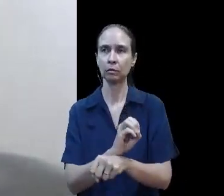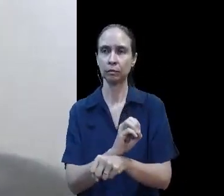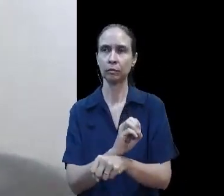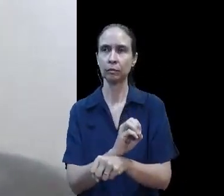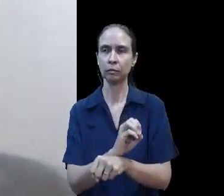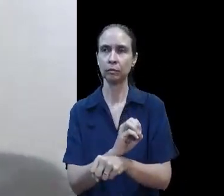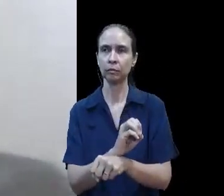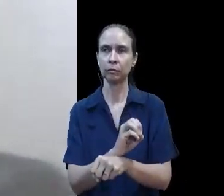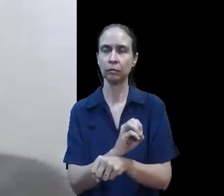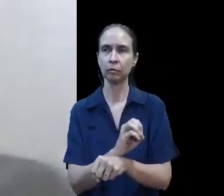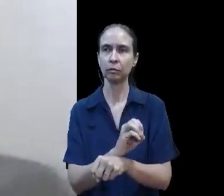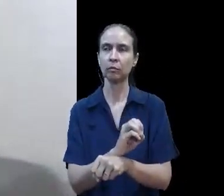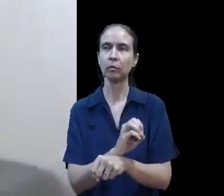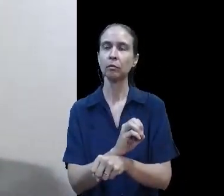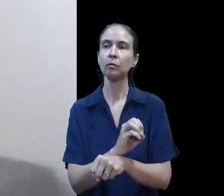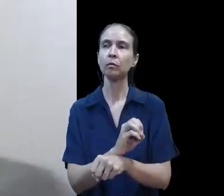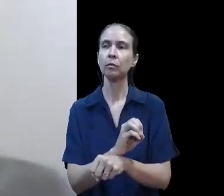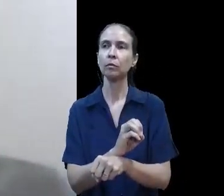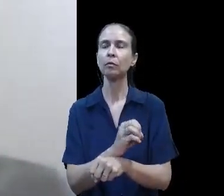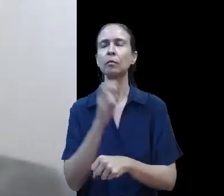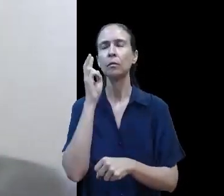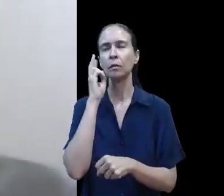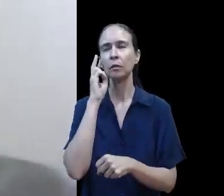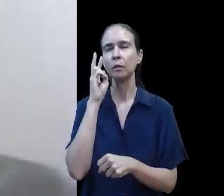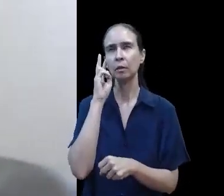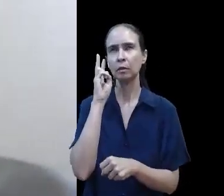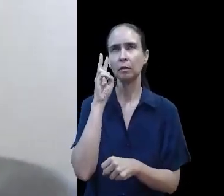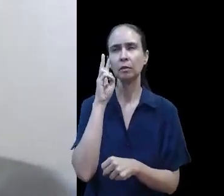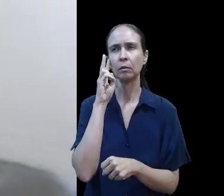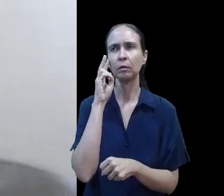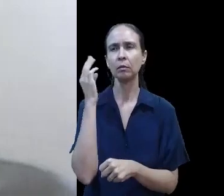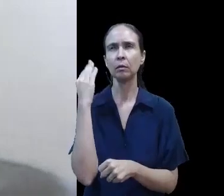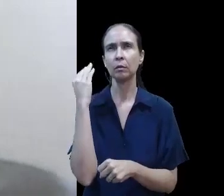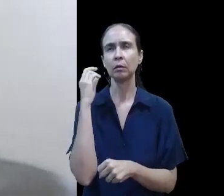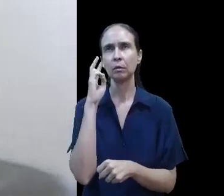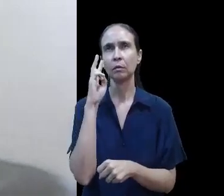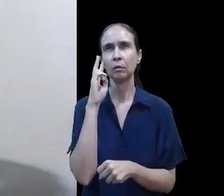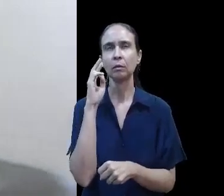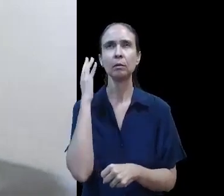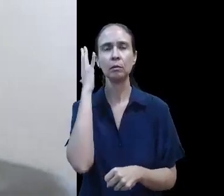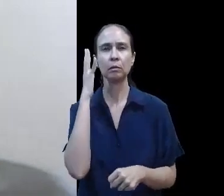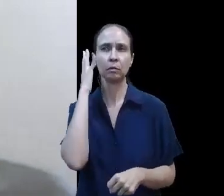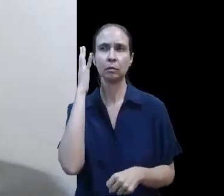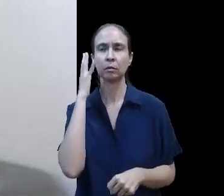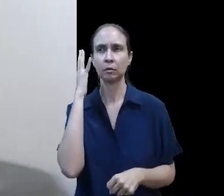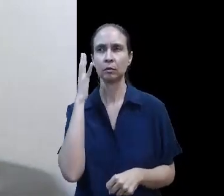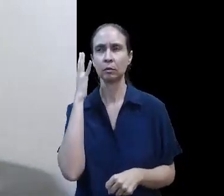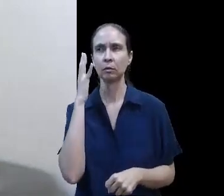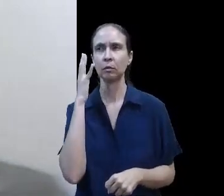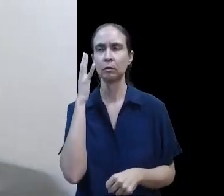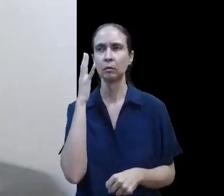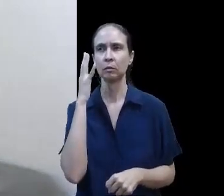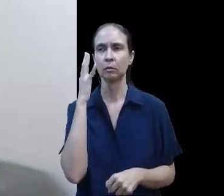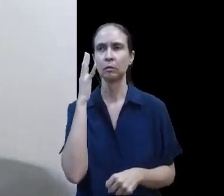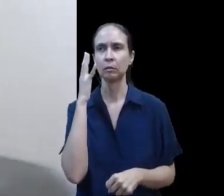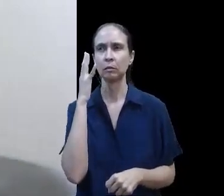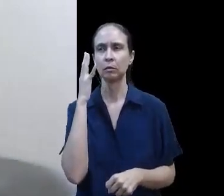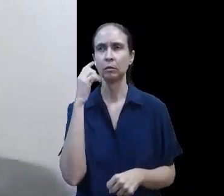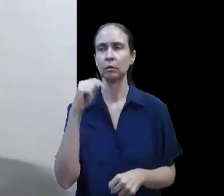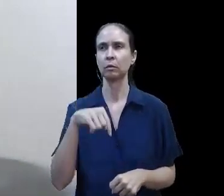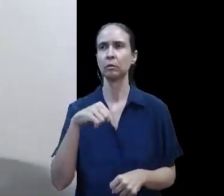Nessa direção, eu lembro que de uma palestra sua aqui em Cruz das Almas, no